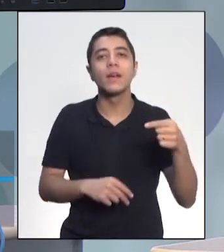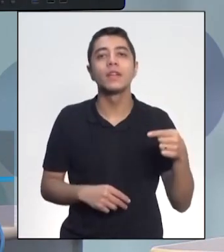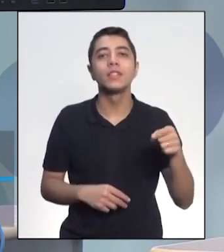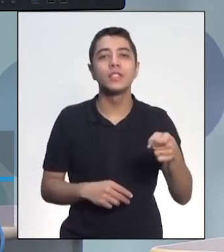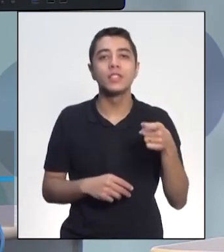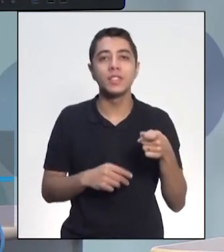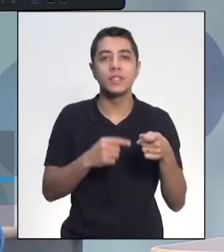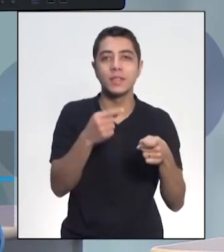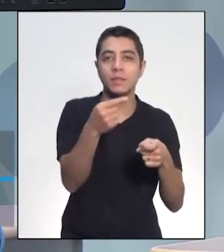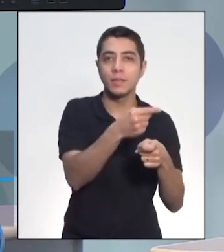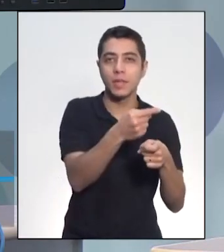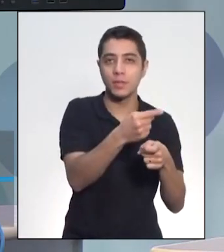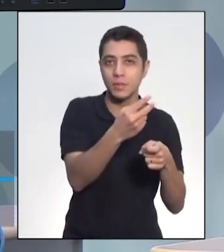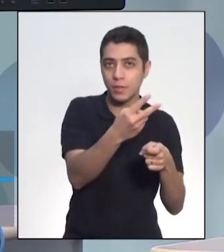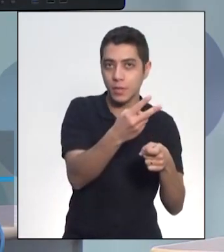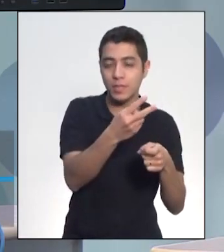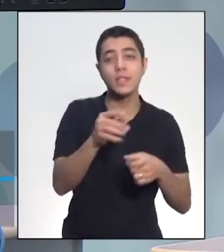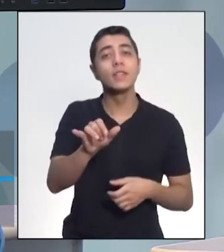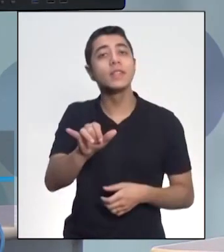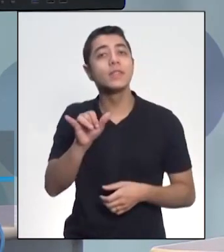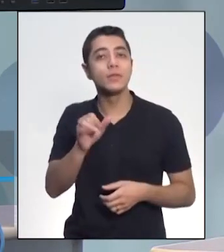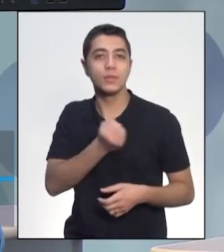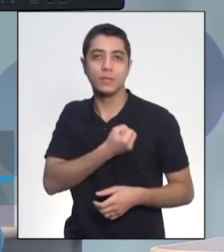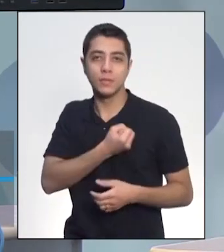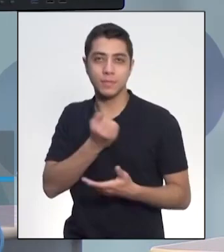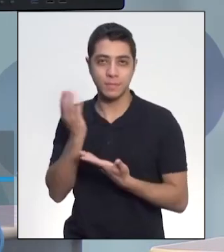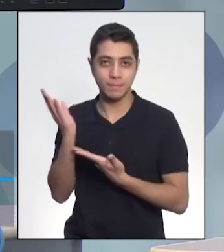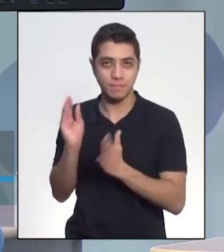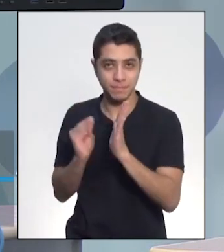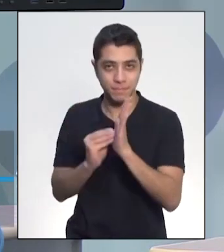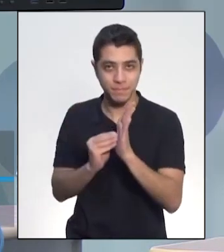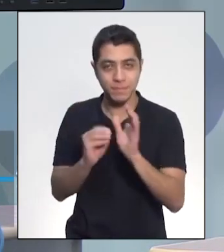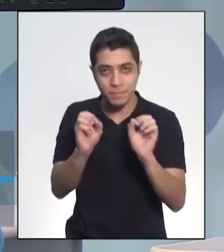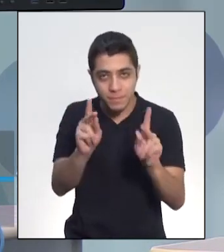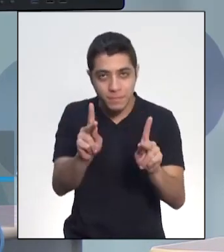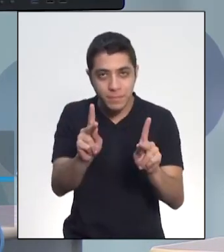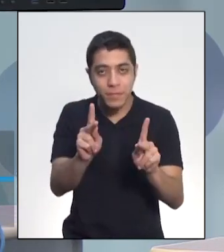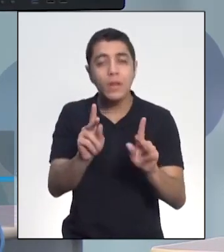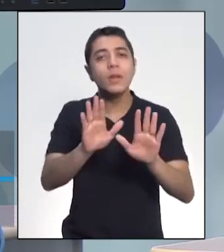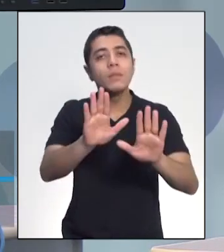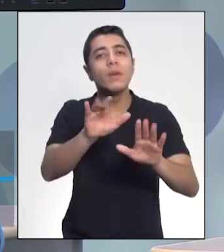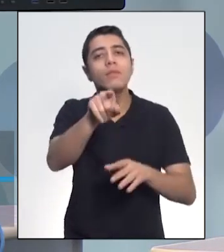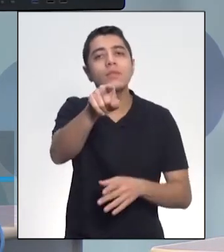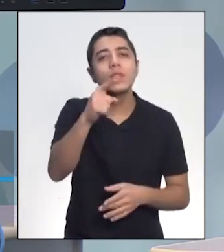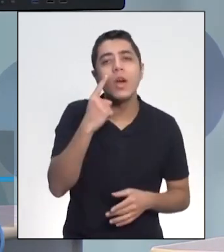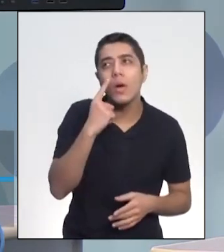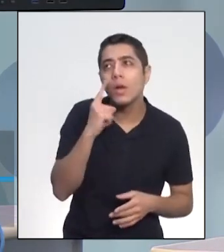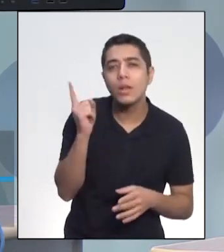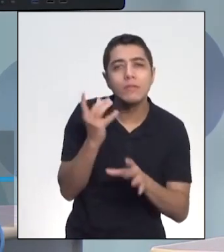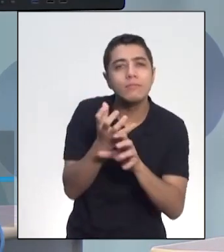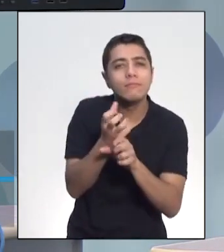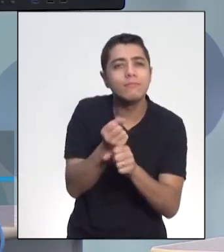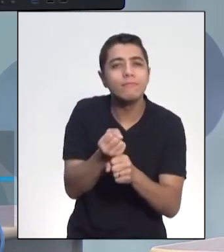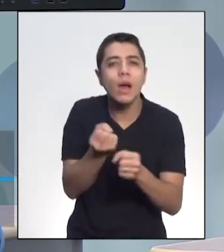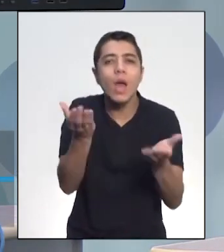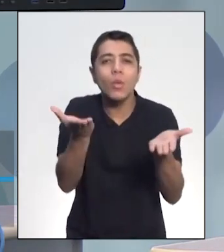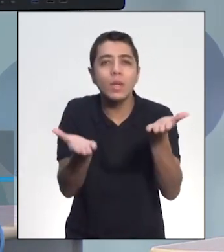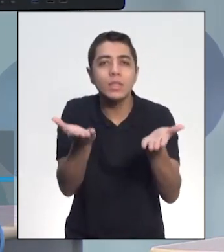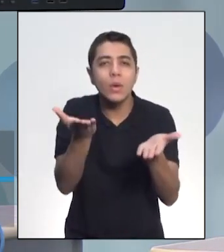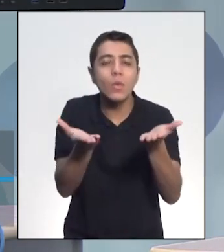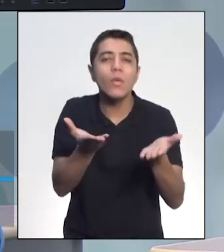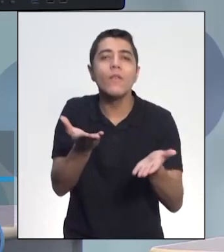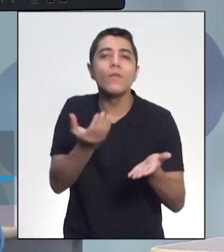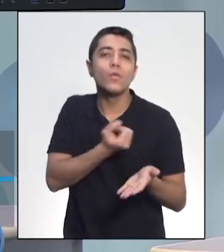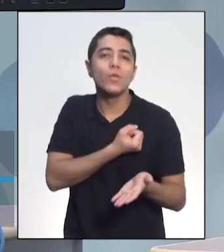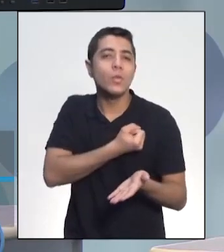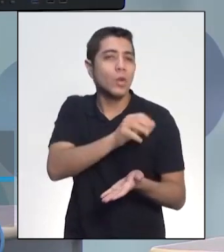tudo isso, mas será que vendo no gráfico, legal, mas será que olhando para a equação eu consigo descobrir todos esses valores? Tem